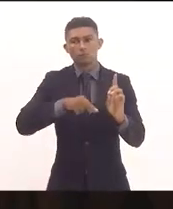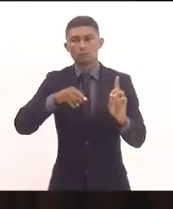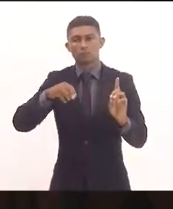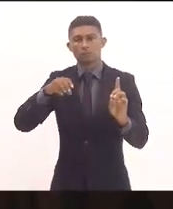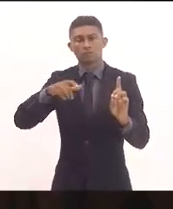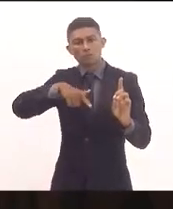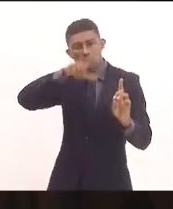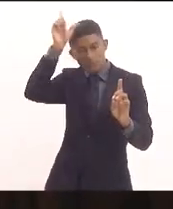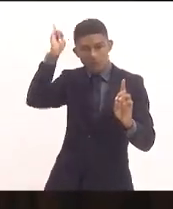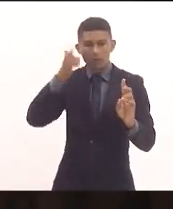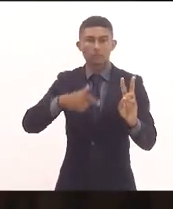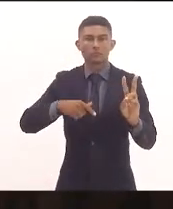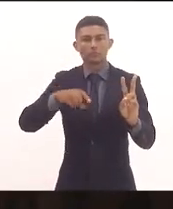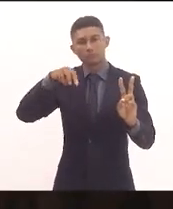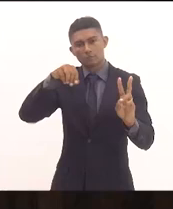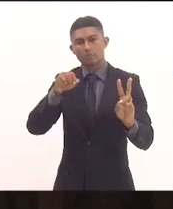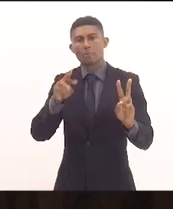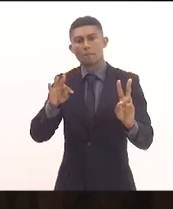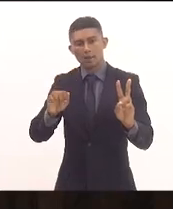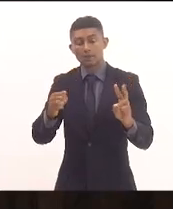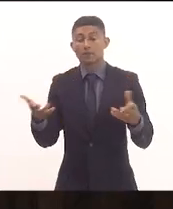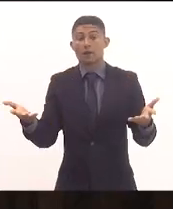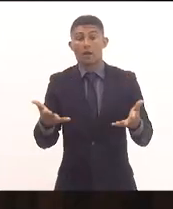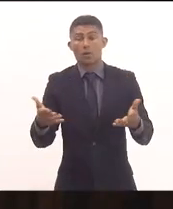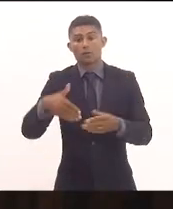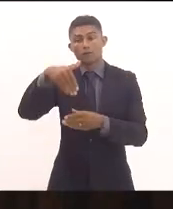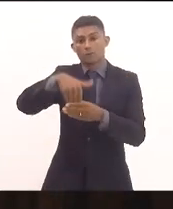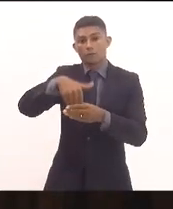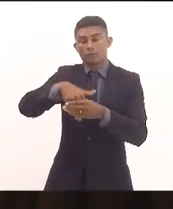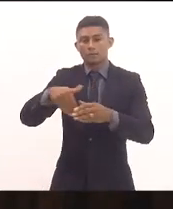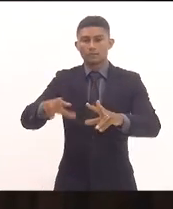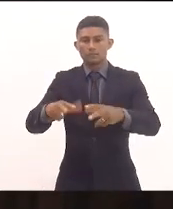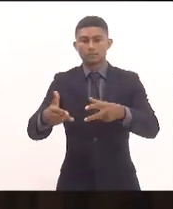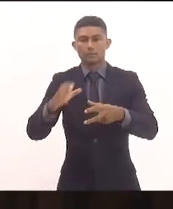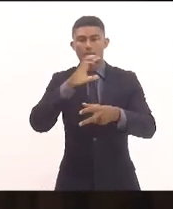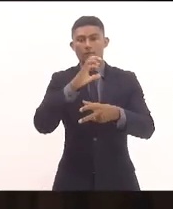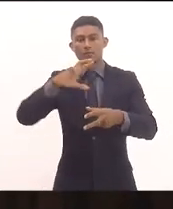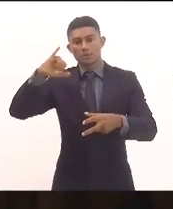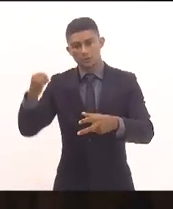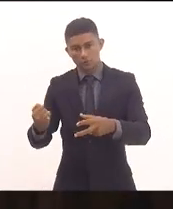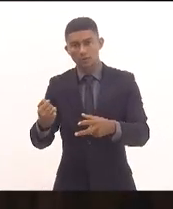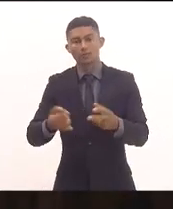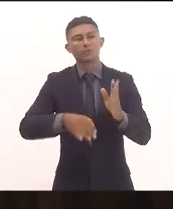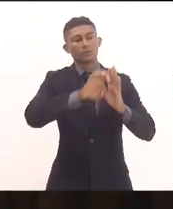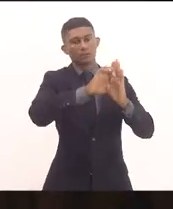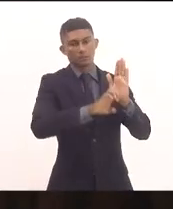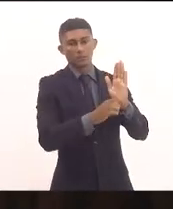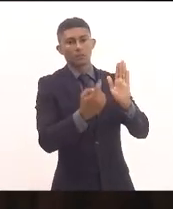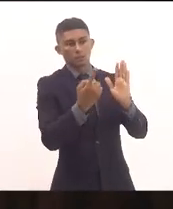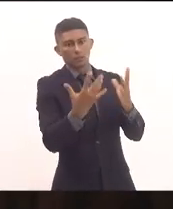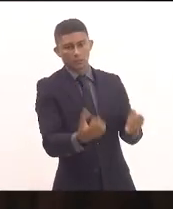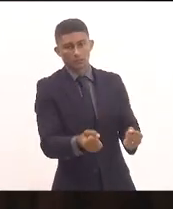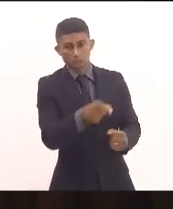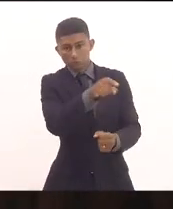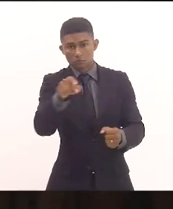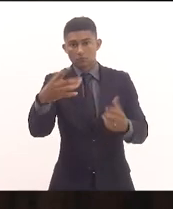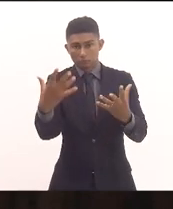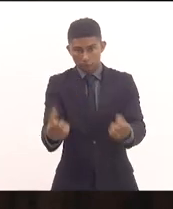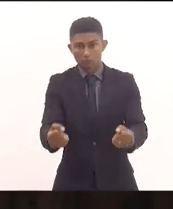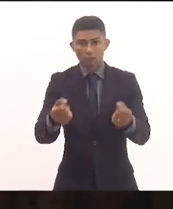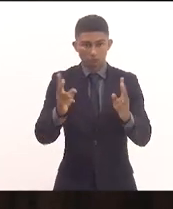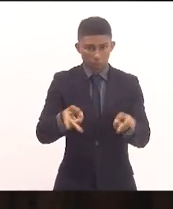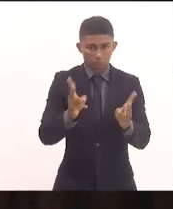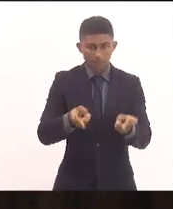Lins. Em votação, parecer da Comissão de Constituição e Justiça, favorável com subemenda à emenda número 1. Senhores que aprovam, permaneçam como estão, aprovado.